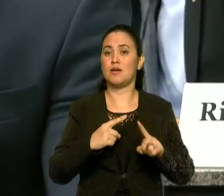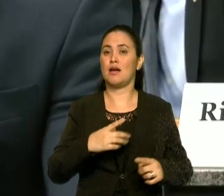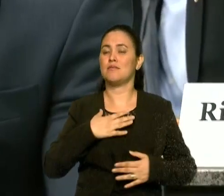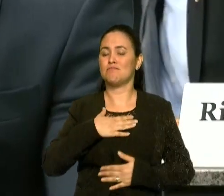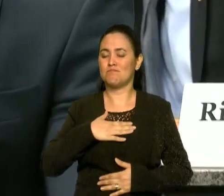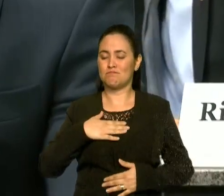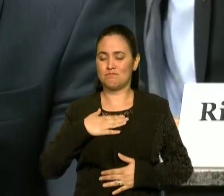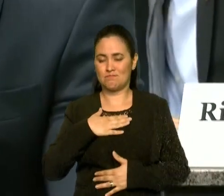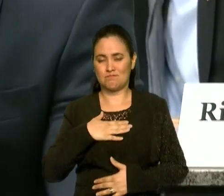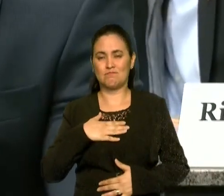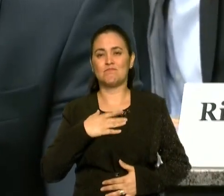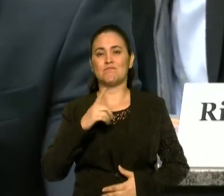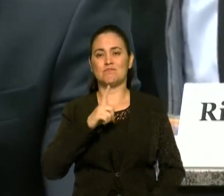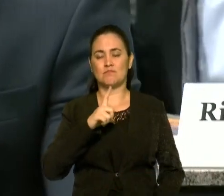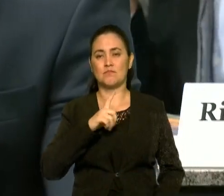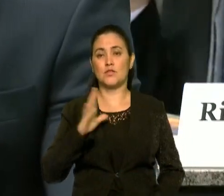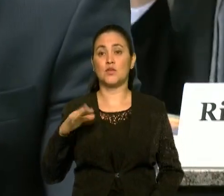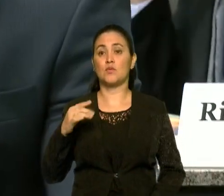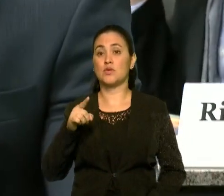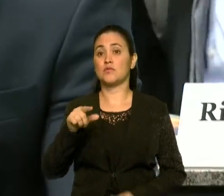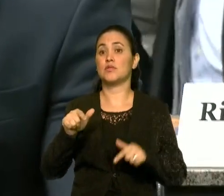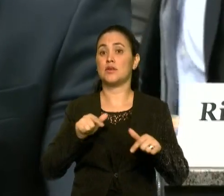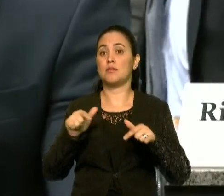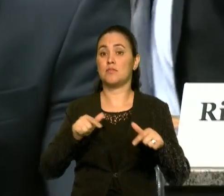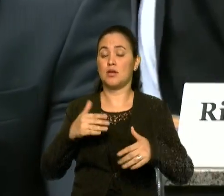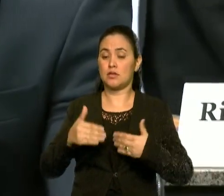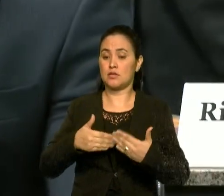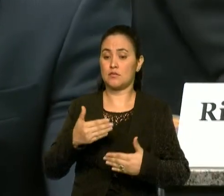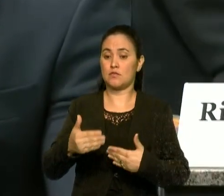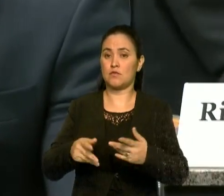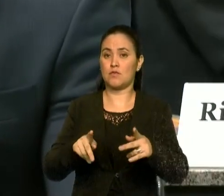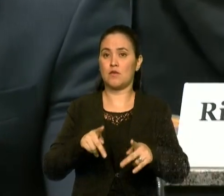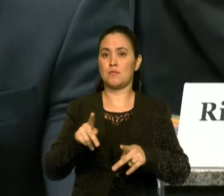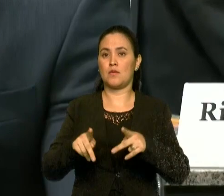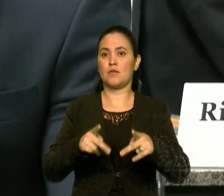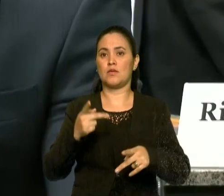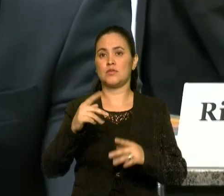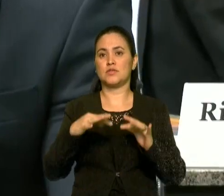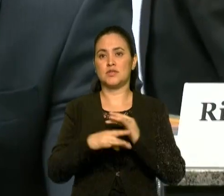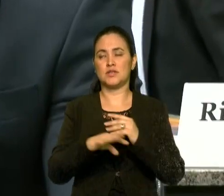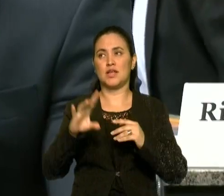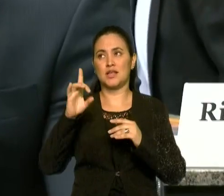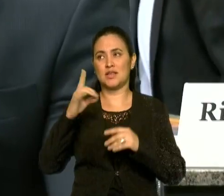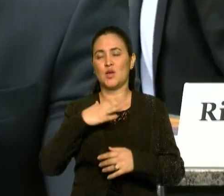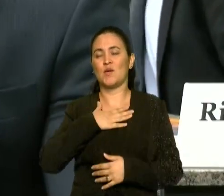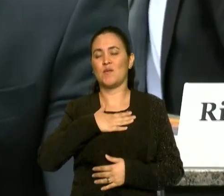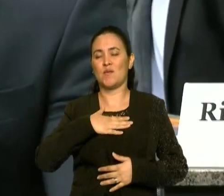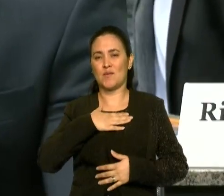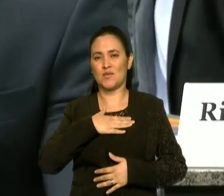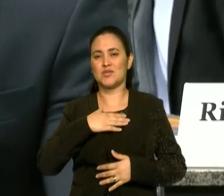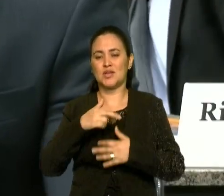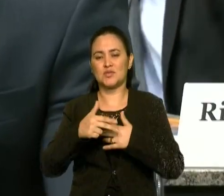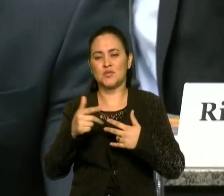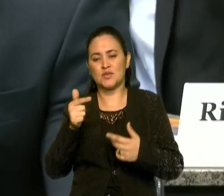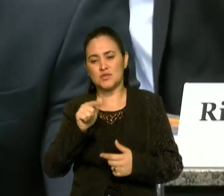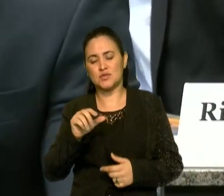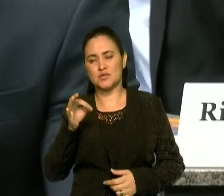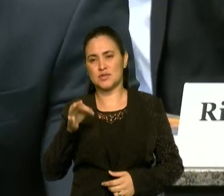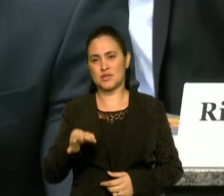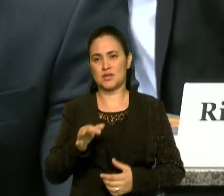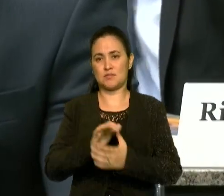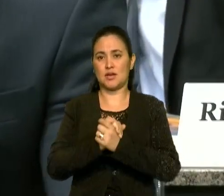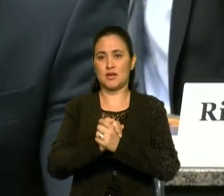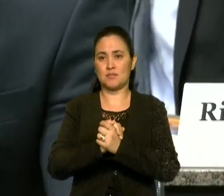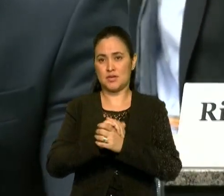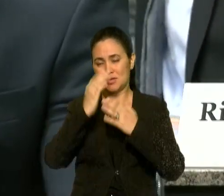trabalha pelo desenvolvimento do seu povo e da sua cidade, Deus se agrada e a coisa continua dando certo. Então, parabéns. Da mesma forma que agradeço pela